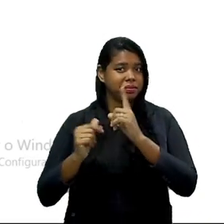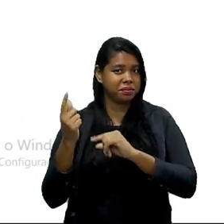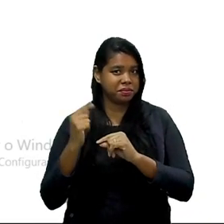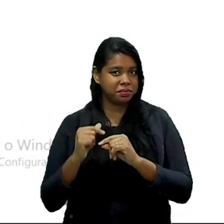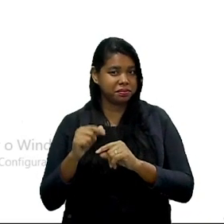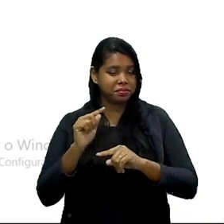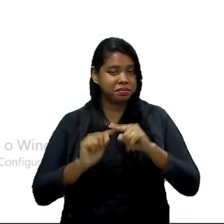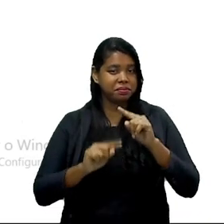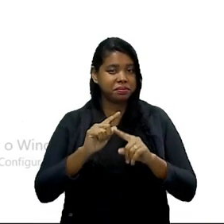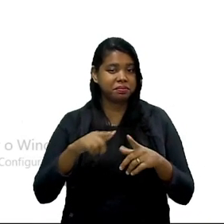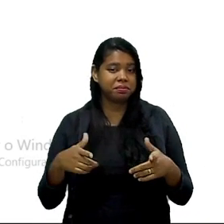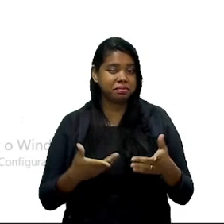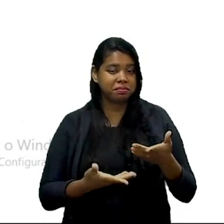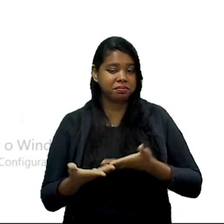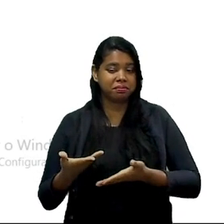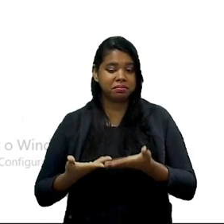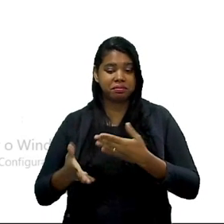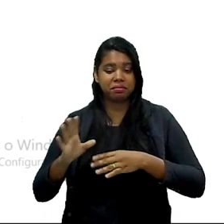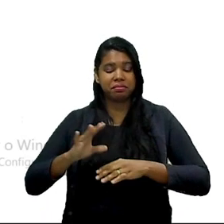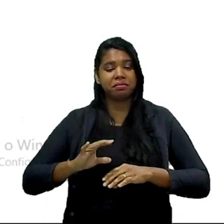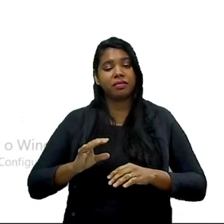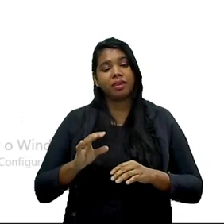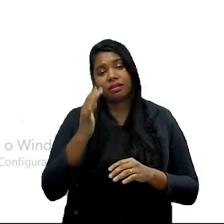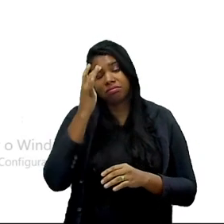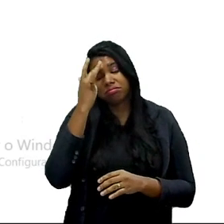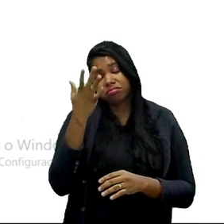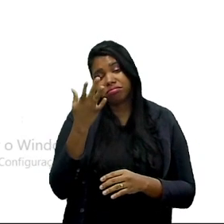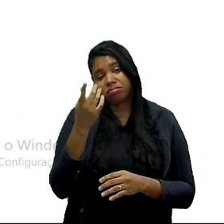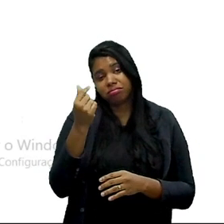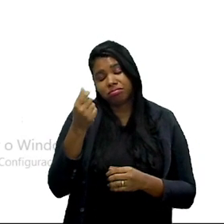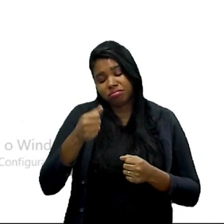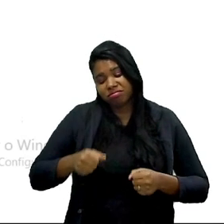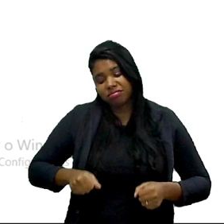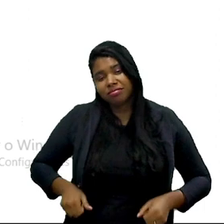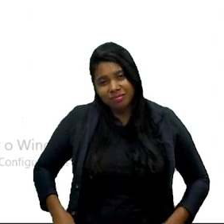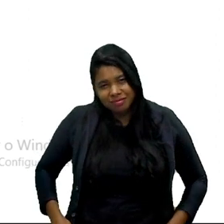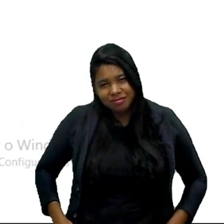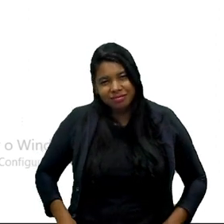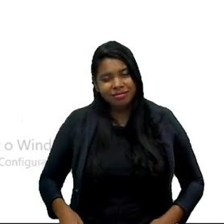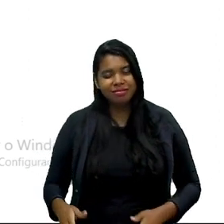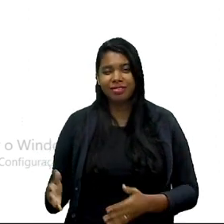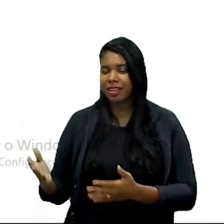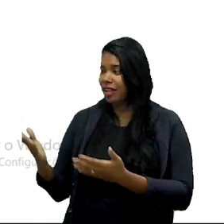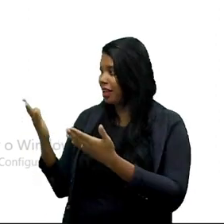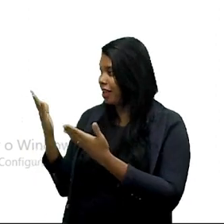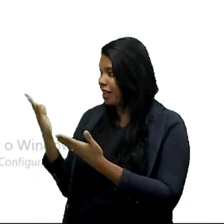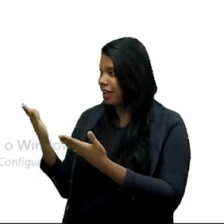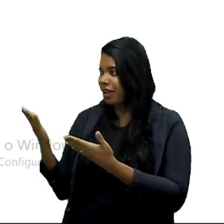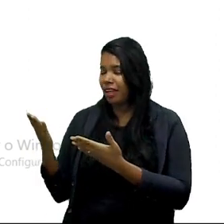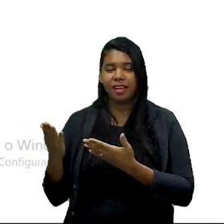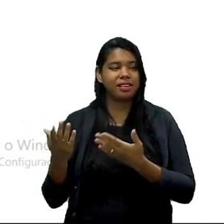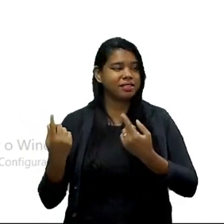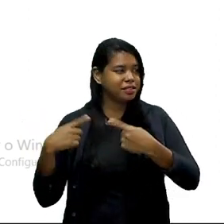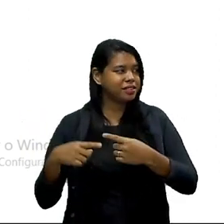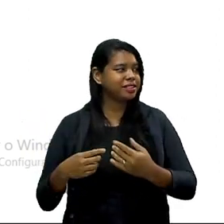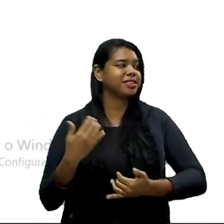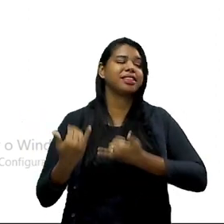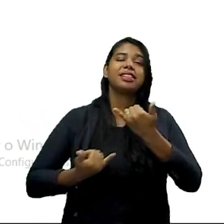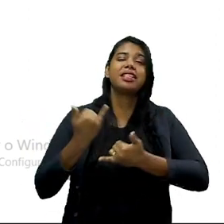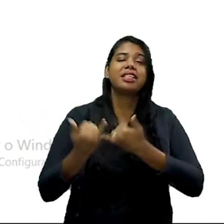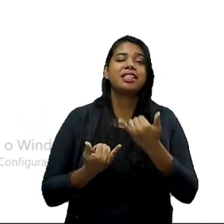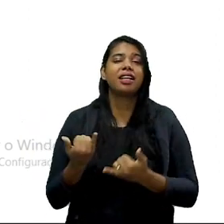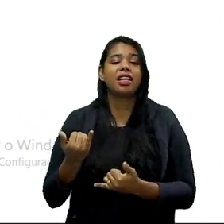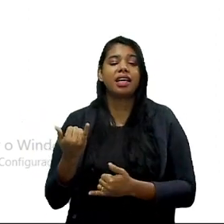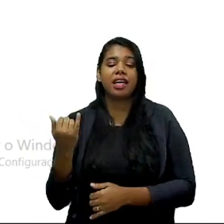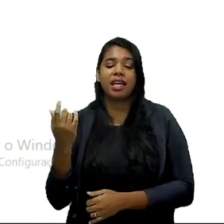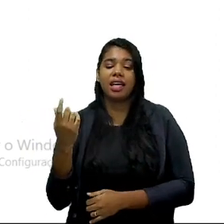produto ou um serviço. A coisa mais fácil é gastar. Aí eu às vezes brinco O desafio é a gente saber